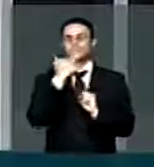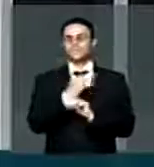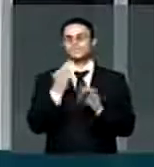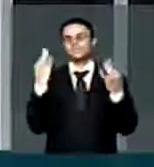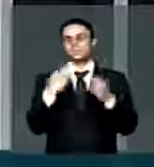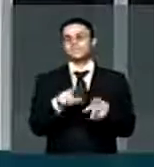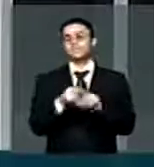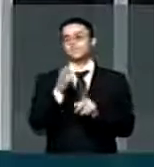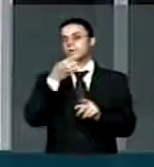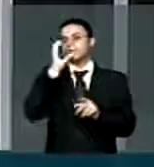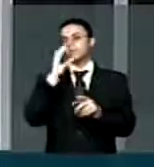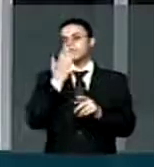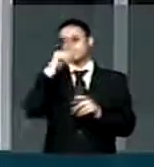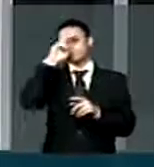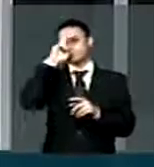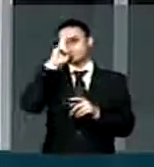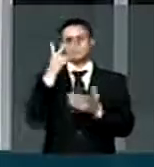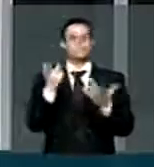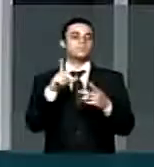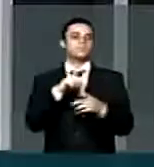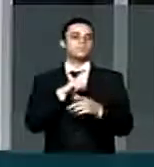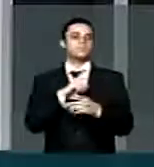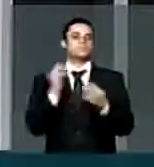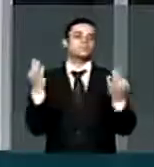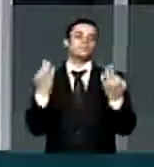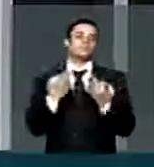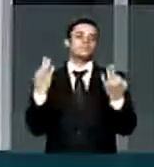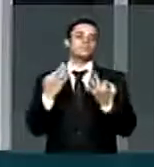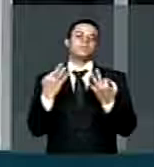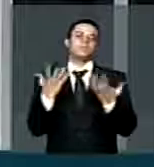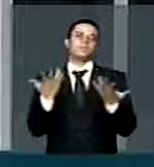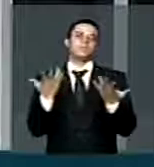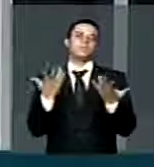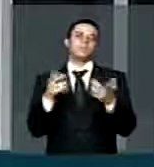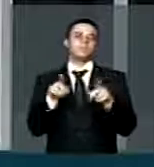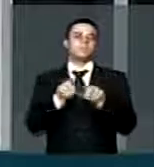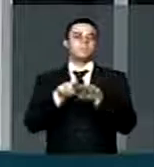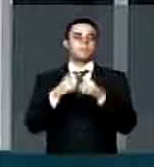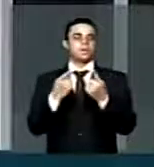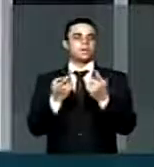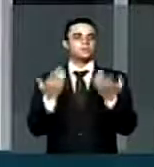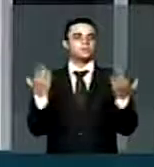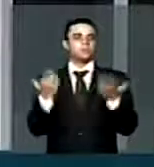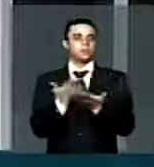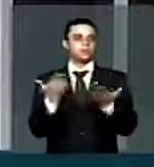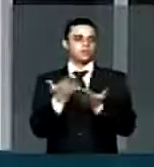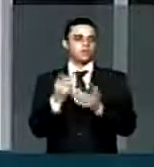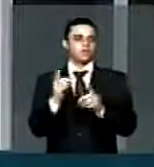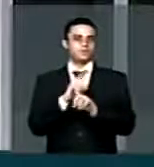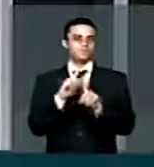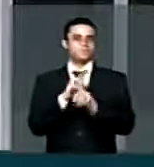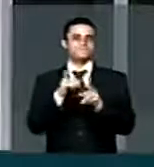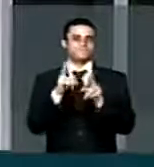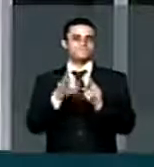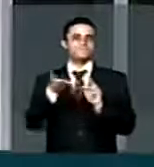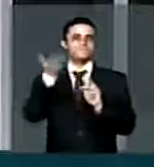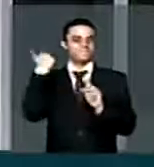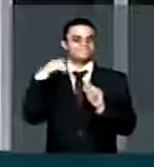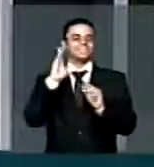comer, beber, almoçar e que longe estão, como foi